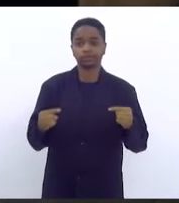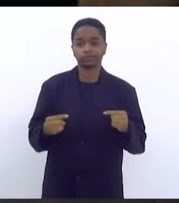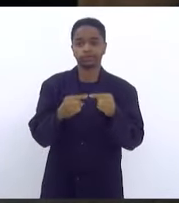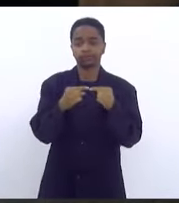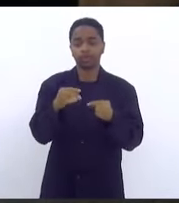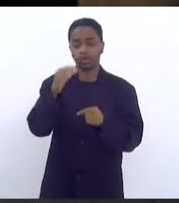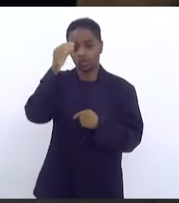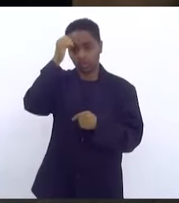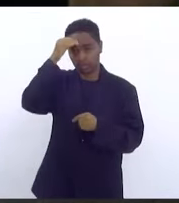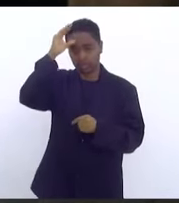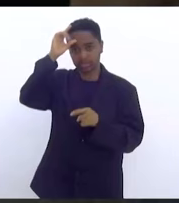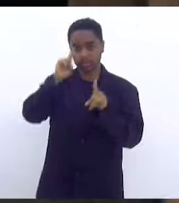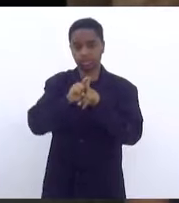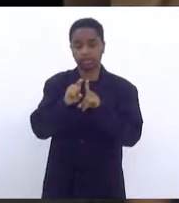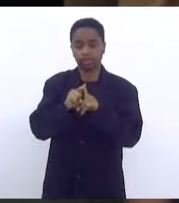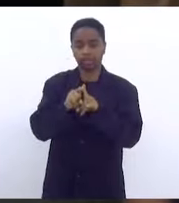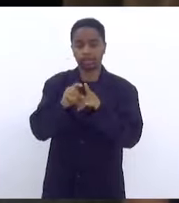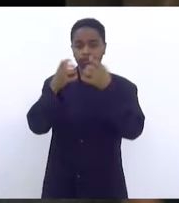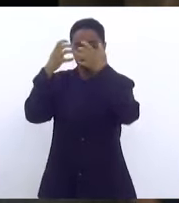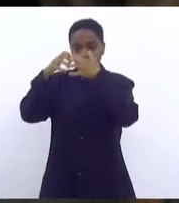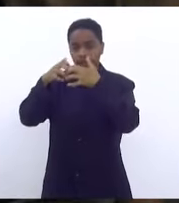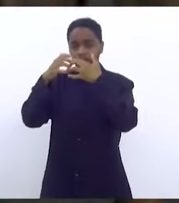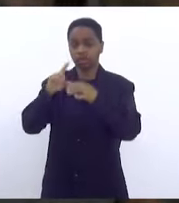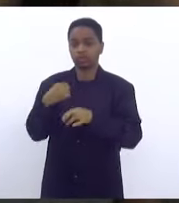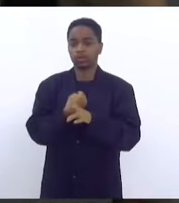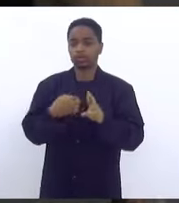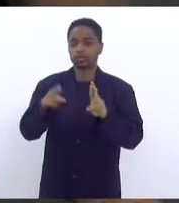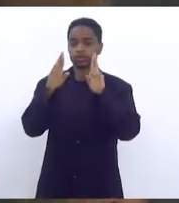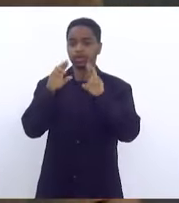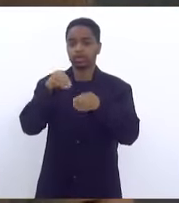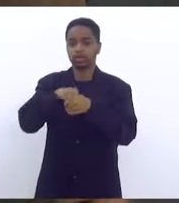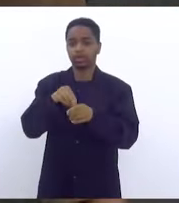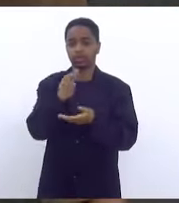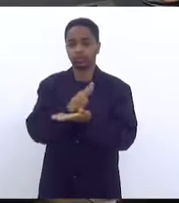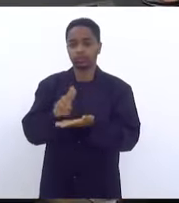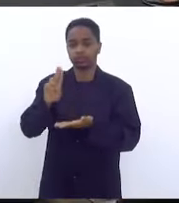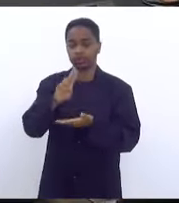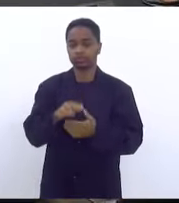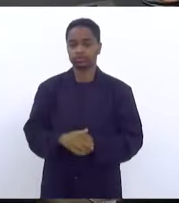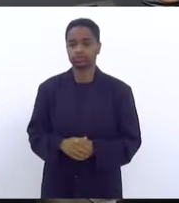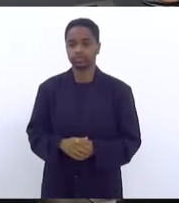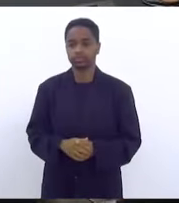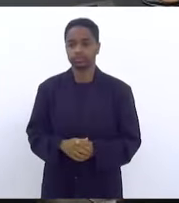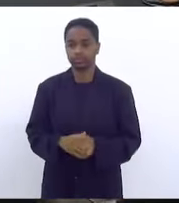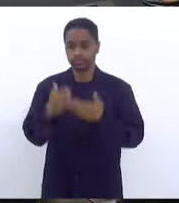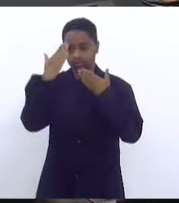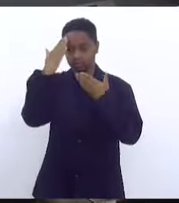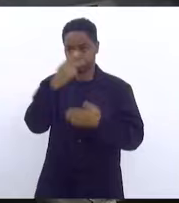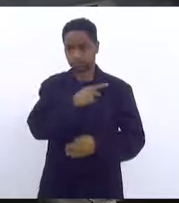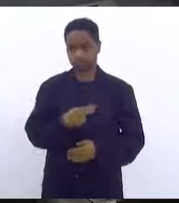tanto espera dentro das universidades e dos espaços de saber. Obrigada, presidenta. Presidenta.